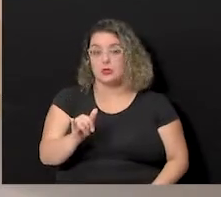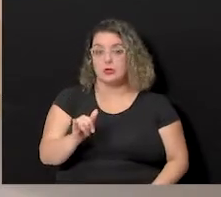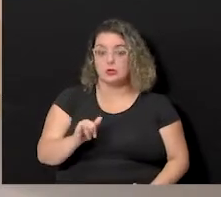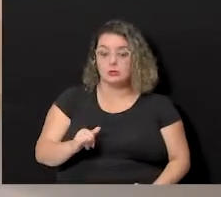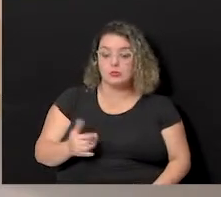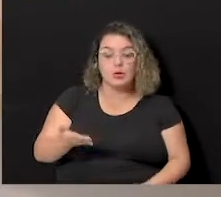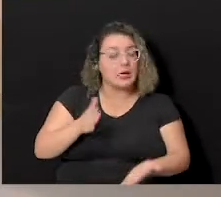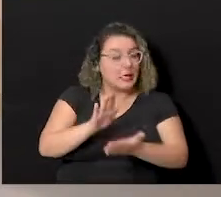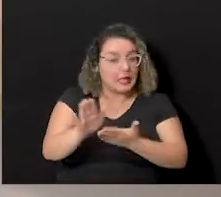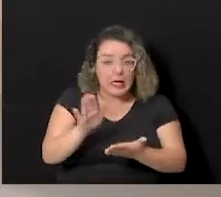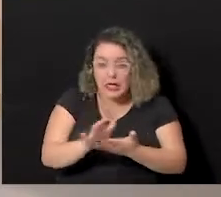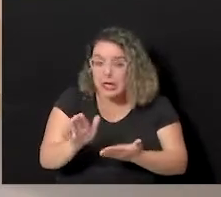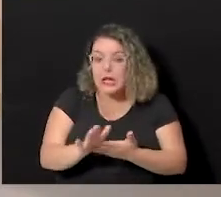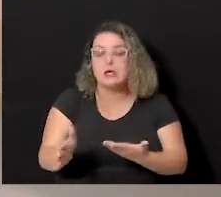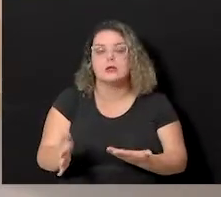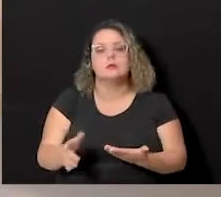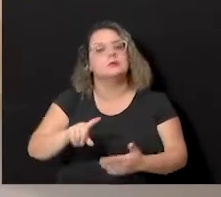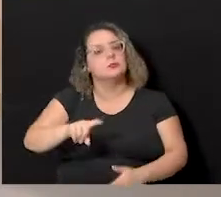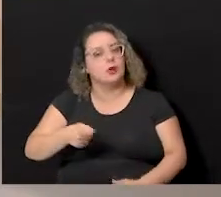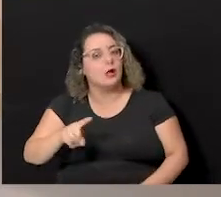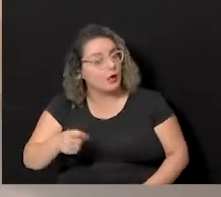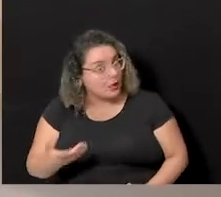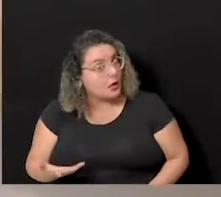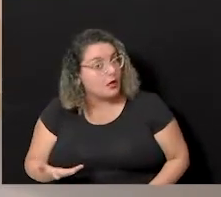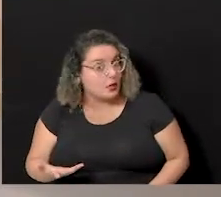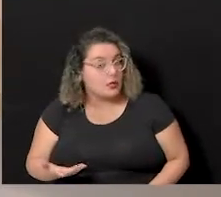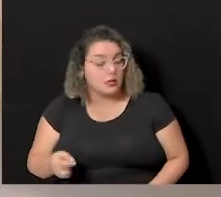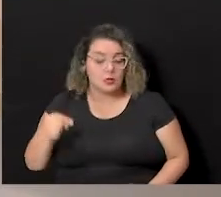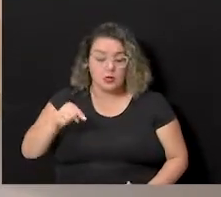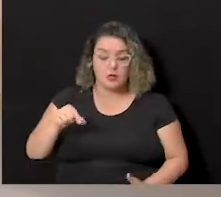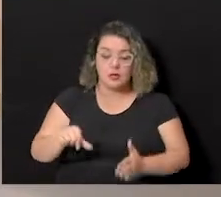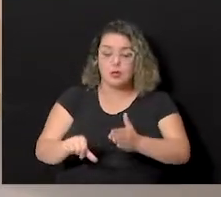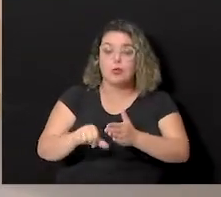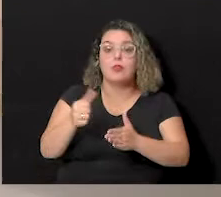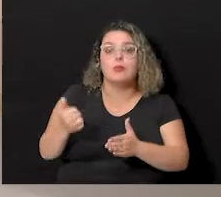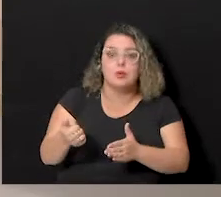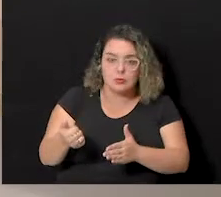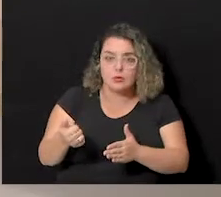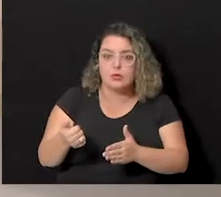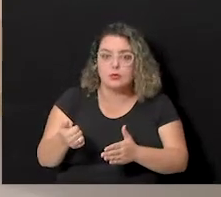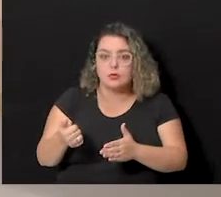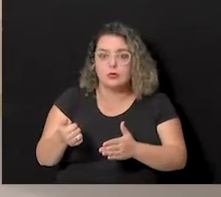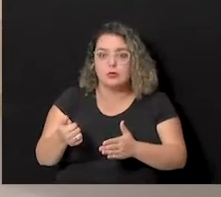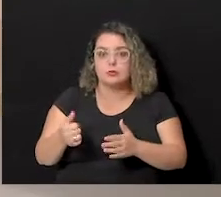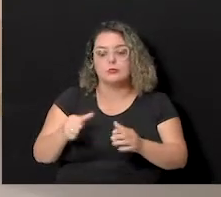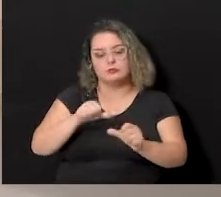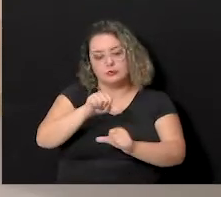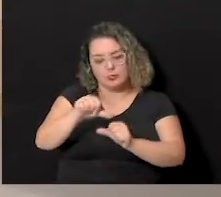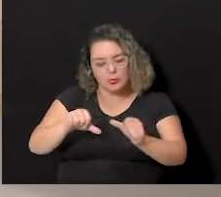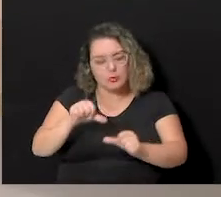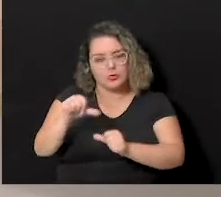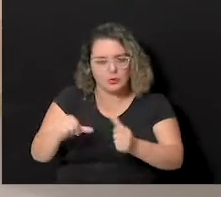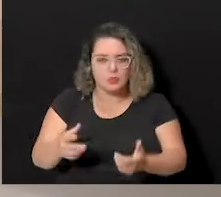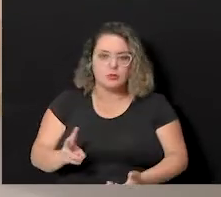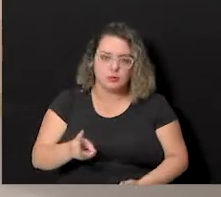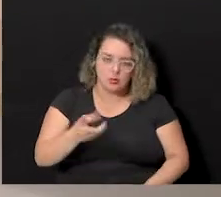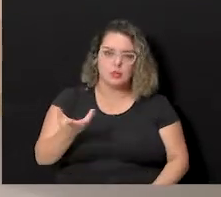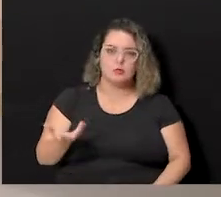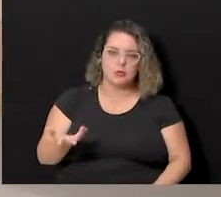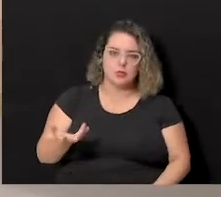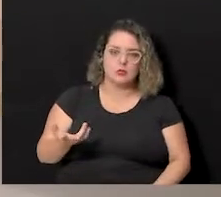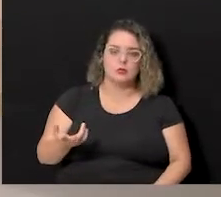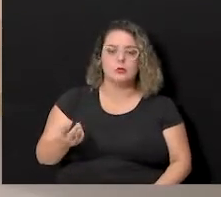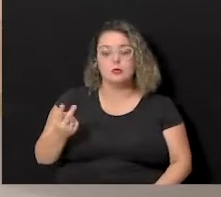evitar tantos gastos extras agora é saber que esse vai ser, primeiro, um imóvel possivelmente transitório.